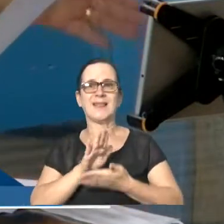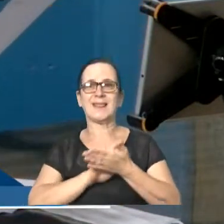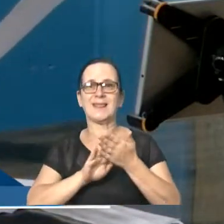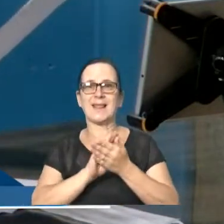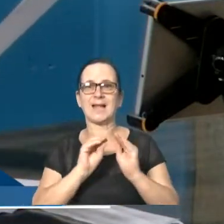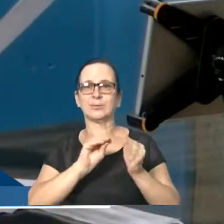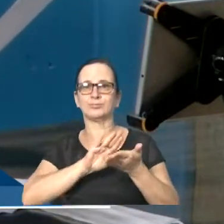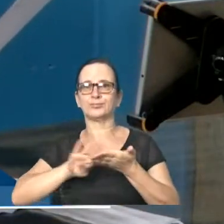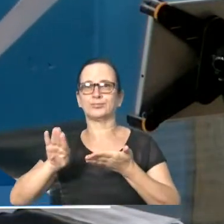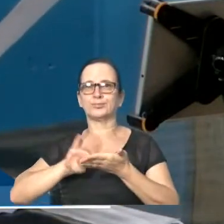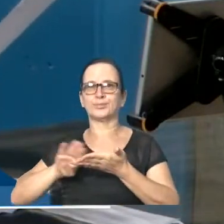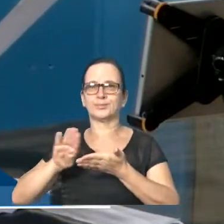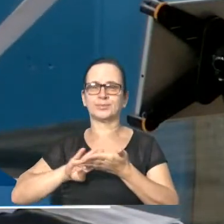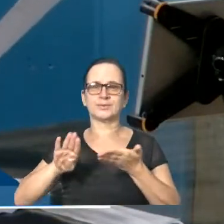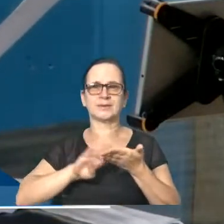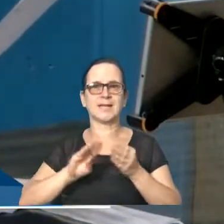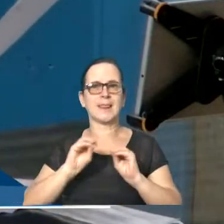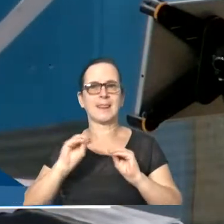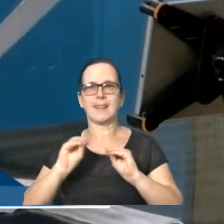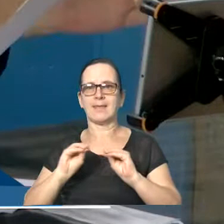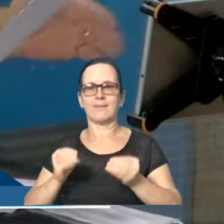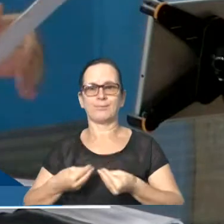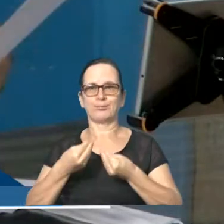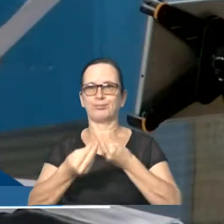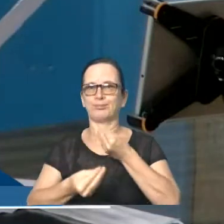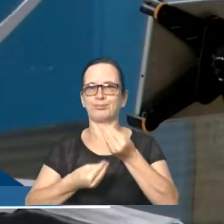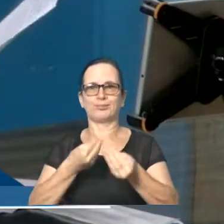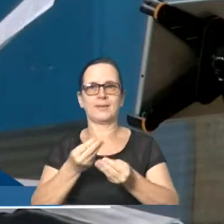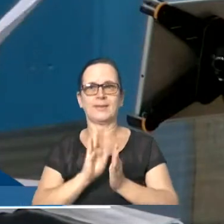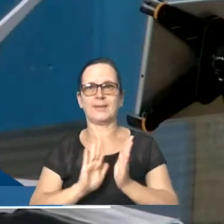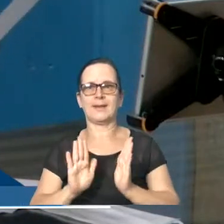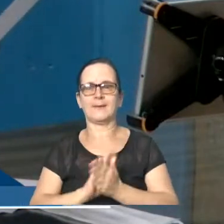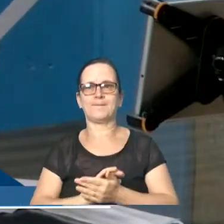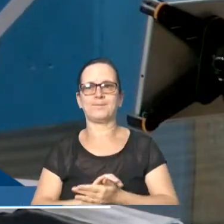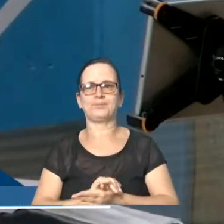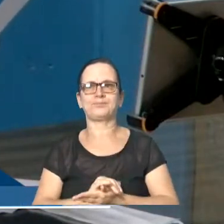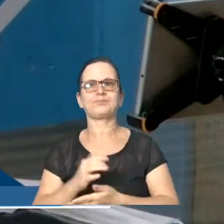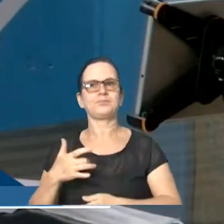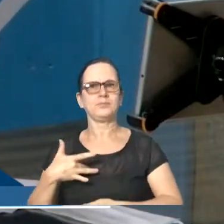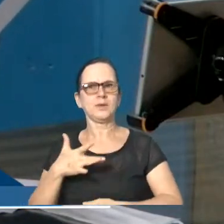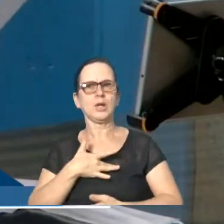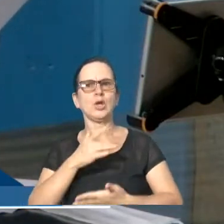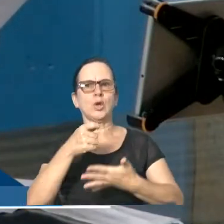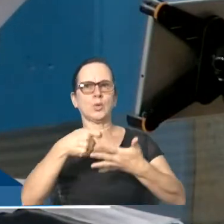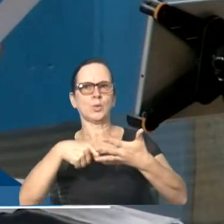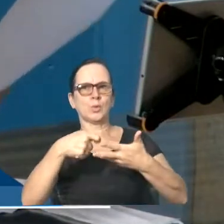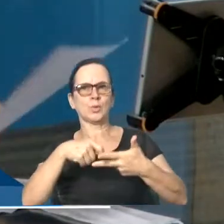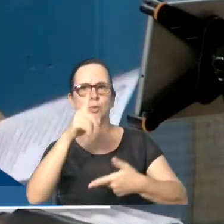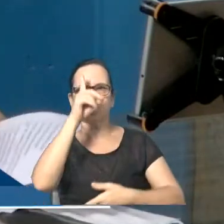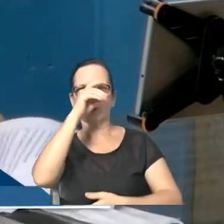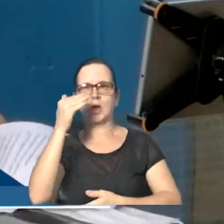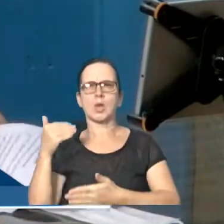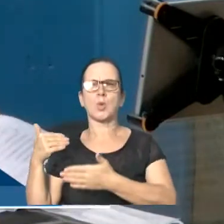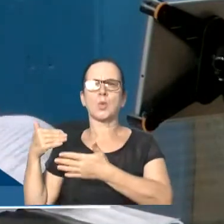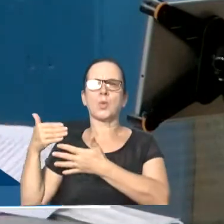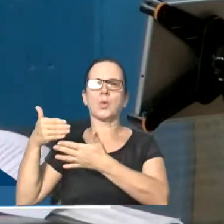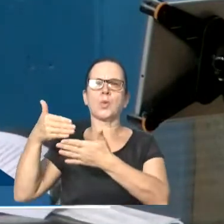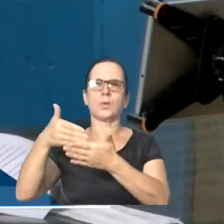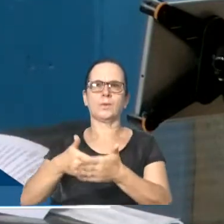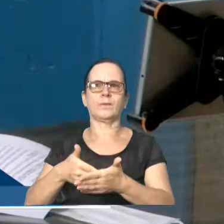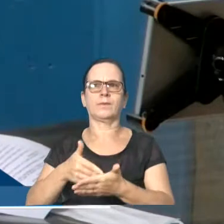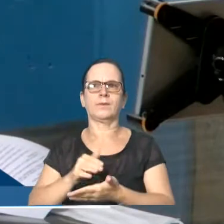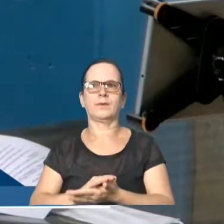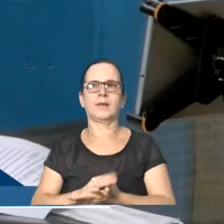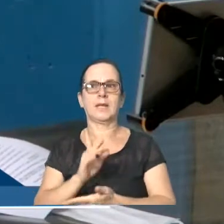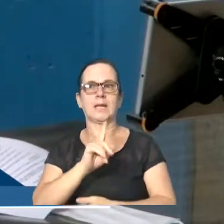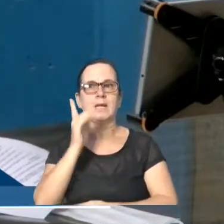retirada. Não oferece absolutamente nada. A saúde já recebeu prestação de conta do hospital dos últimos anos? Só para falar para vocês, acho que vocês